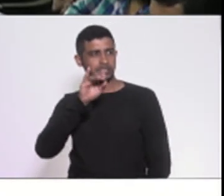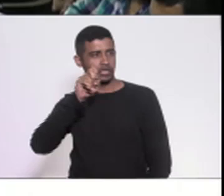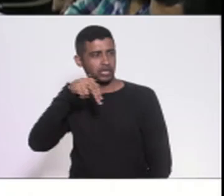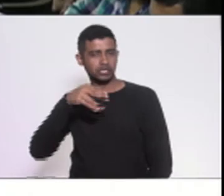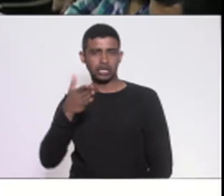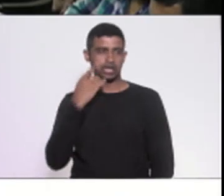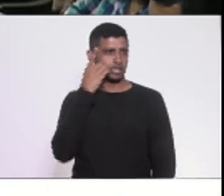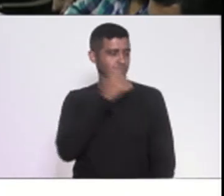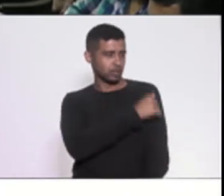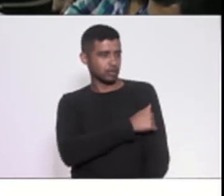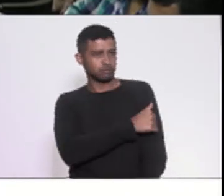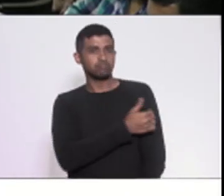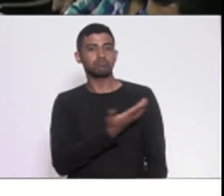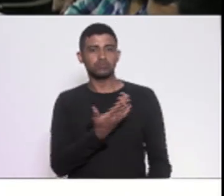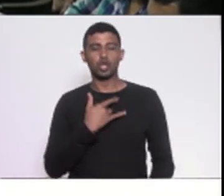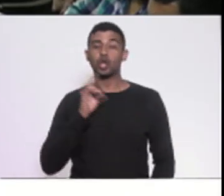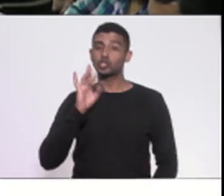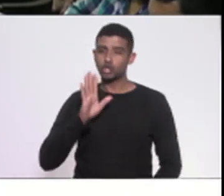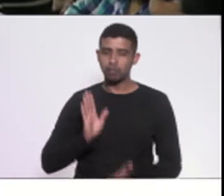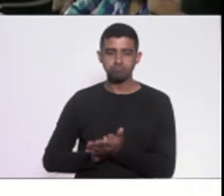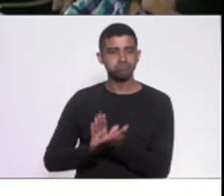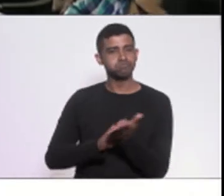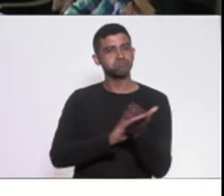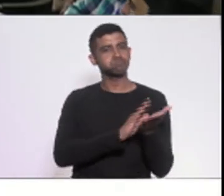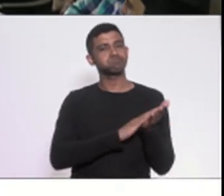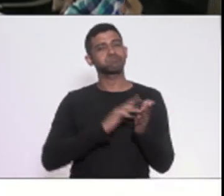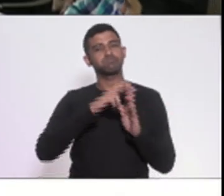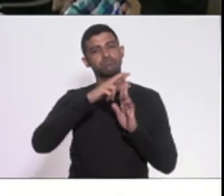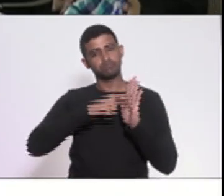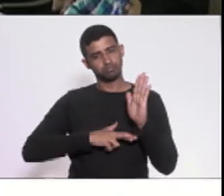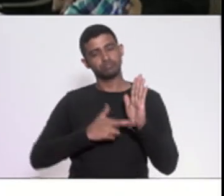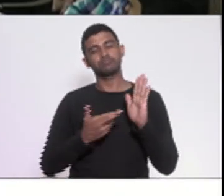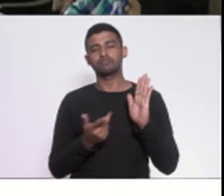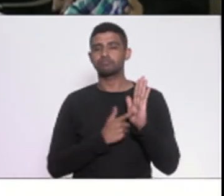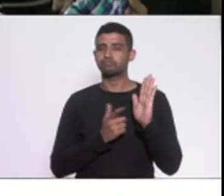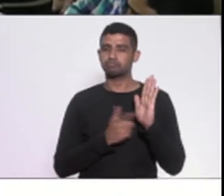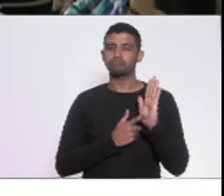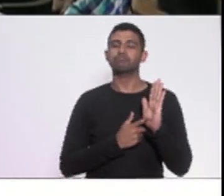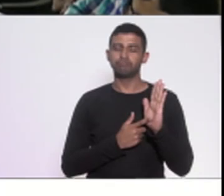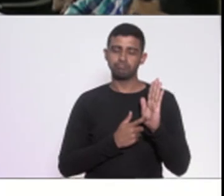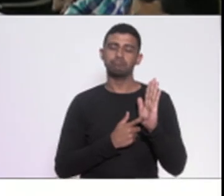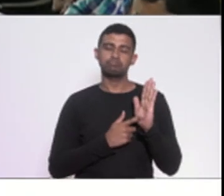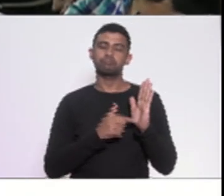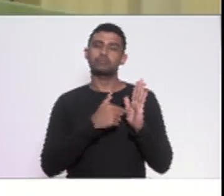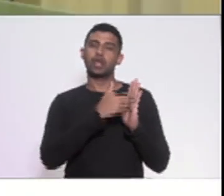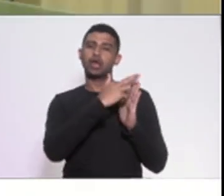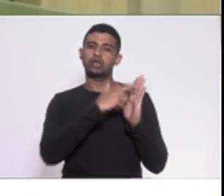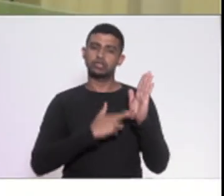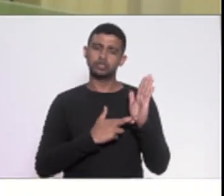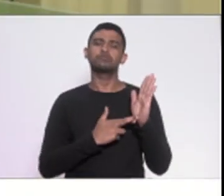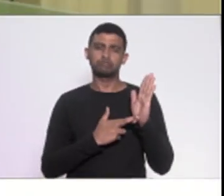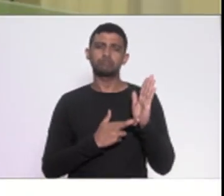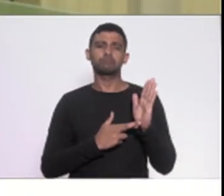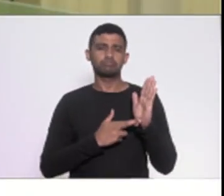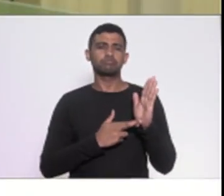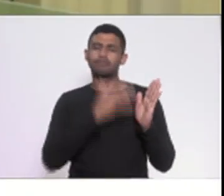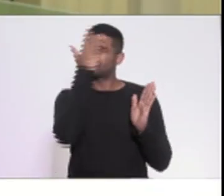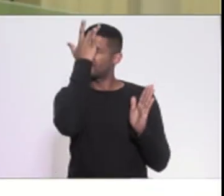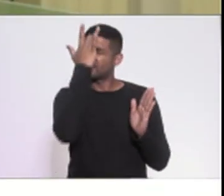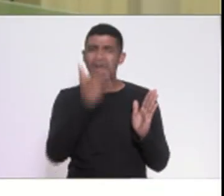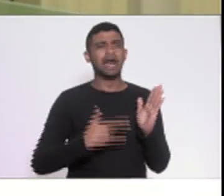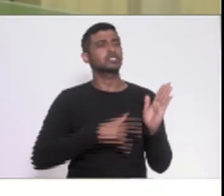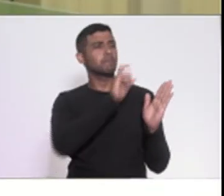Chicão Buglione. Parabenizar o relatório, porque está bem assim acessível na